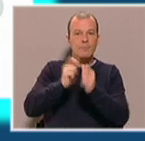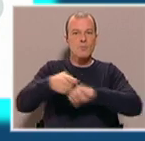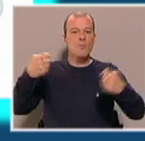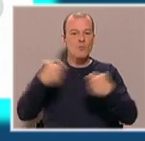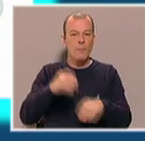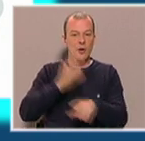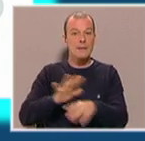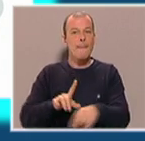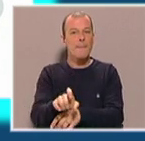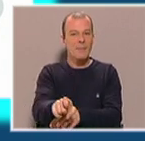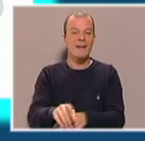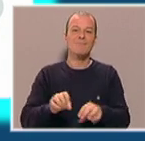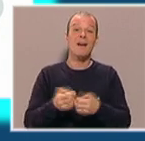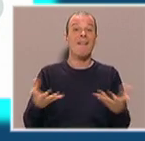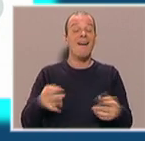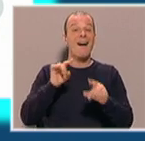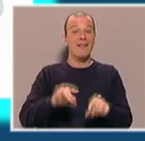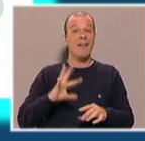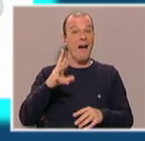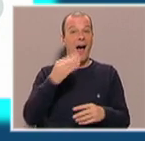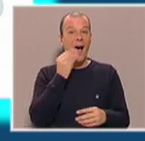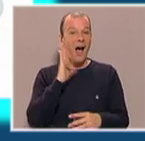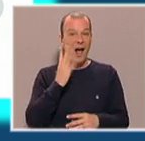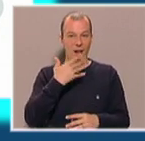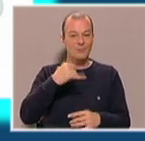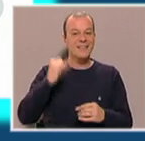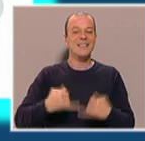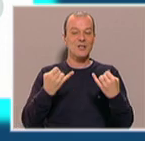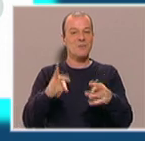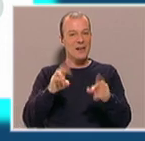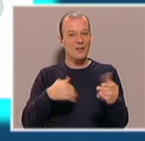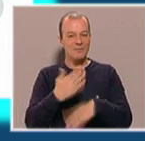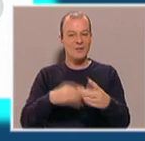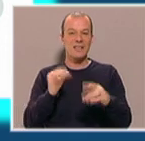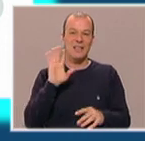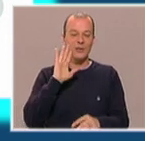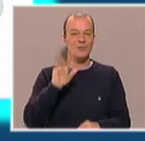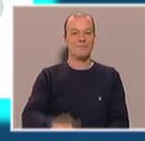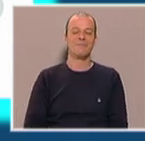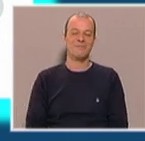nova pandemia. Então, até à próxima aula e espero que concretizem o desafio. Adeus, fiquem bem. Até à próxima aula.